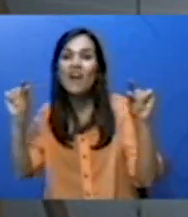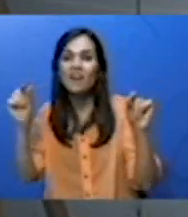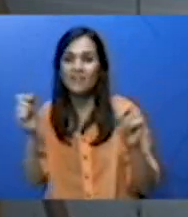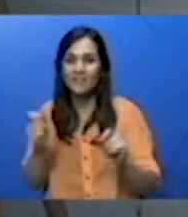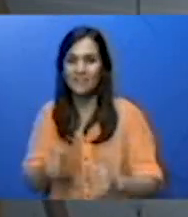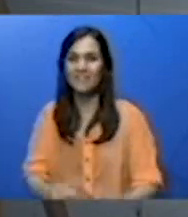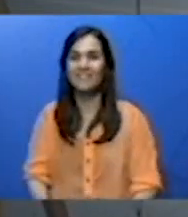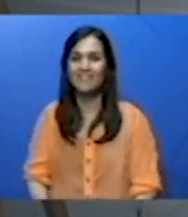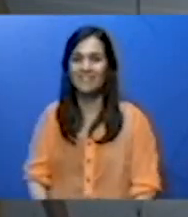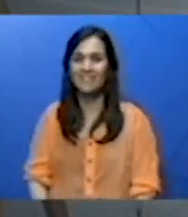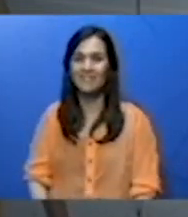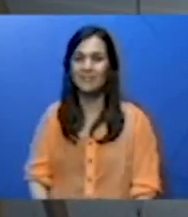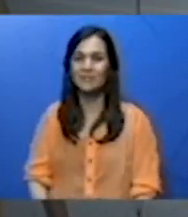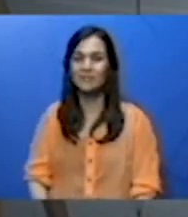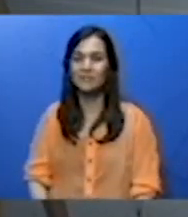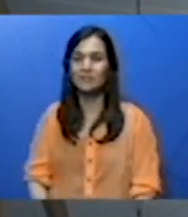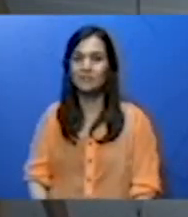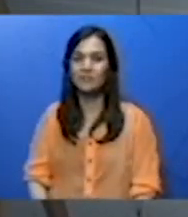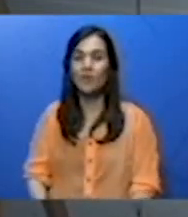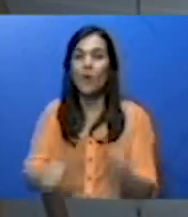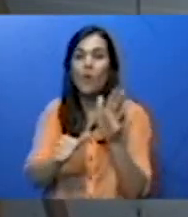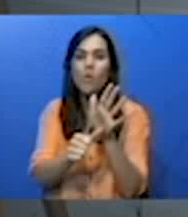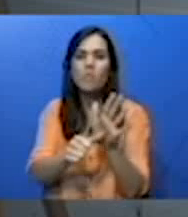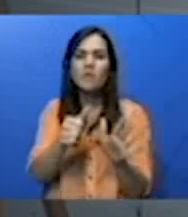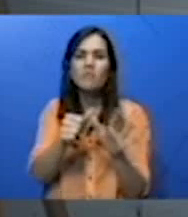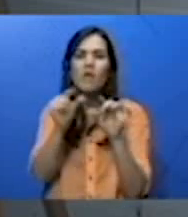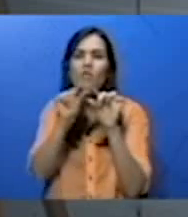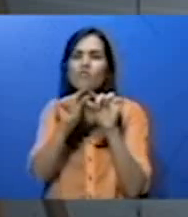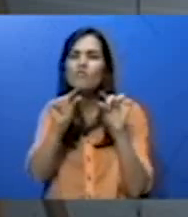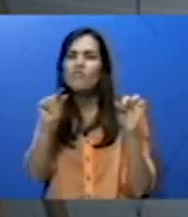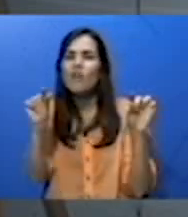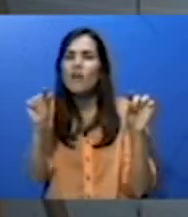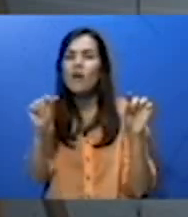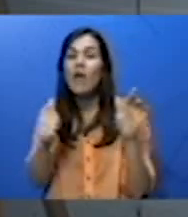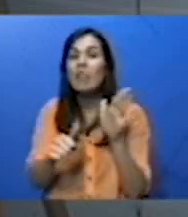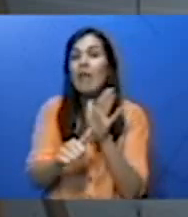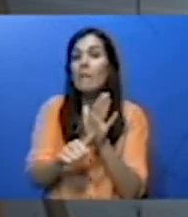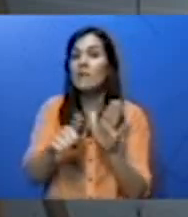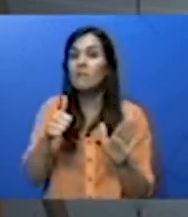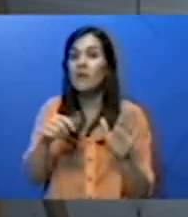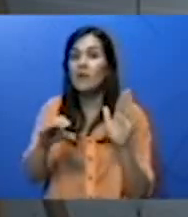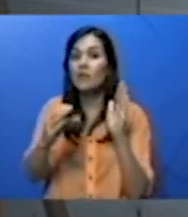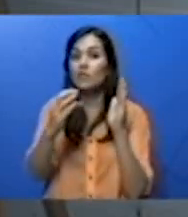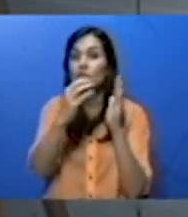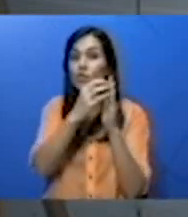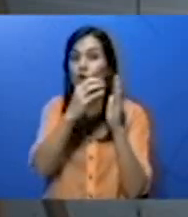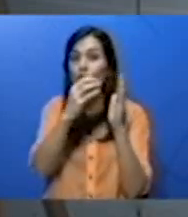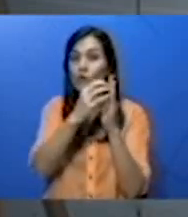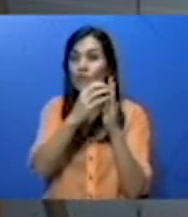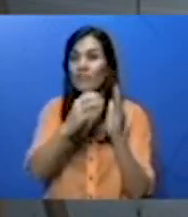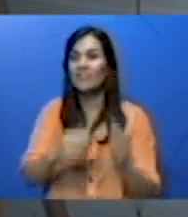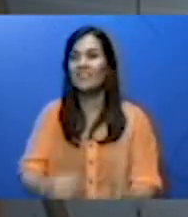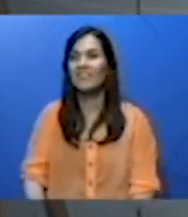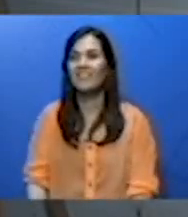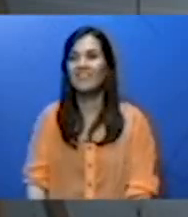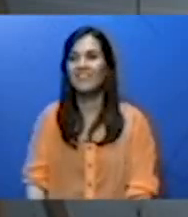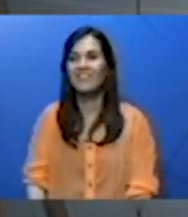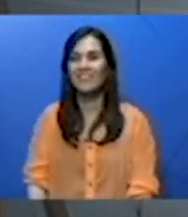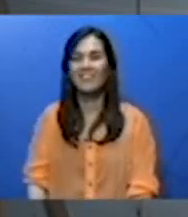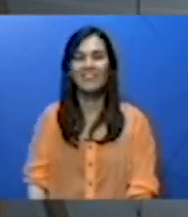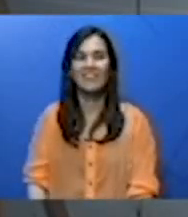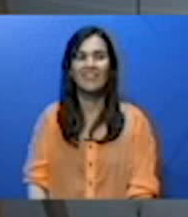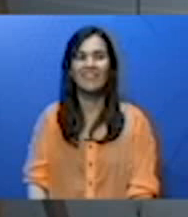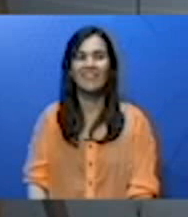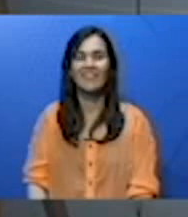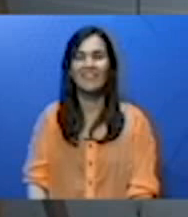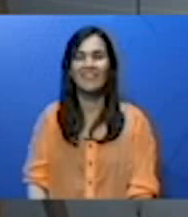corrigindo, hein, Clarinha? Muito bem, o primeiro verso da primeira linha. Estrofe. Da primeira estrofe. Estrofe, Clarinha, vamos lá.